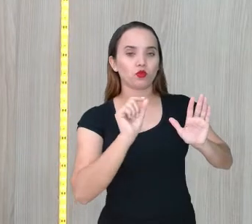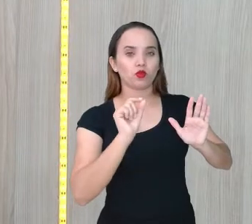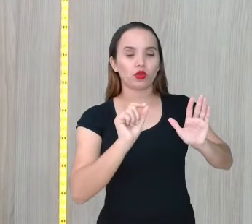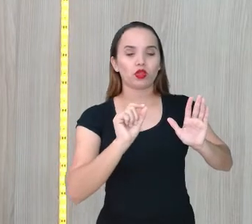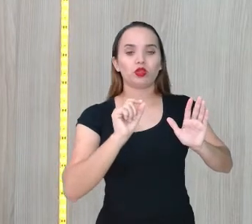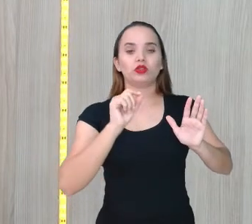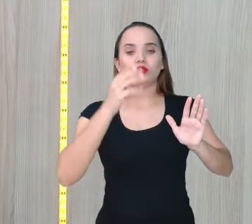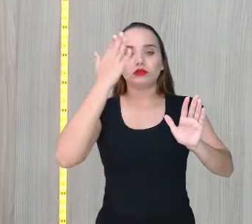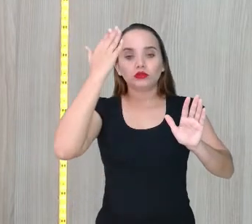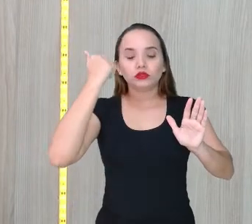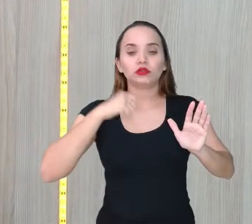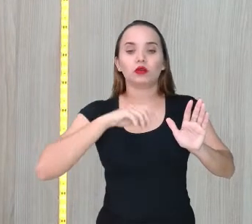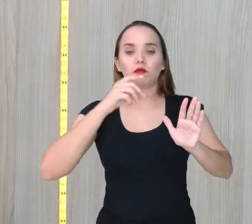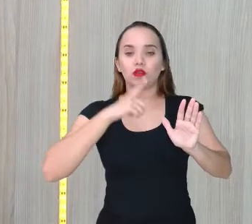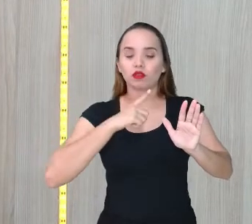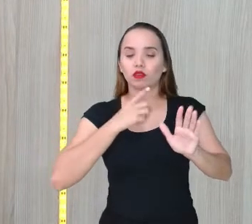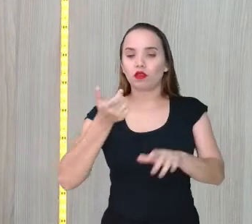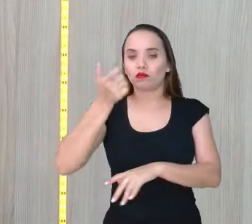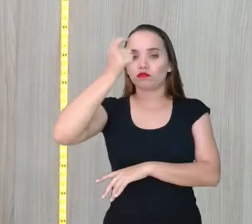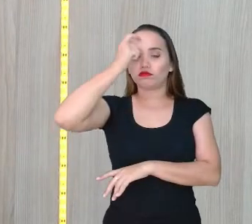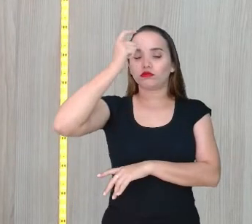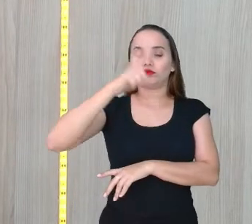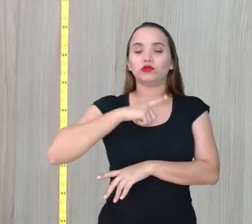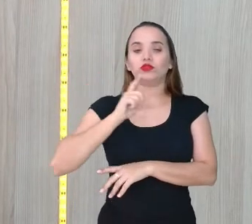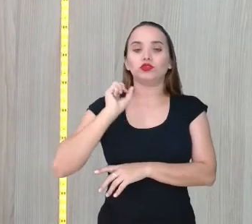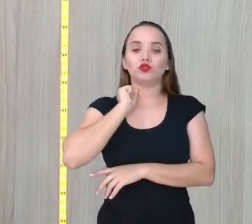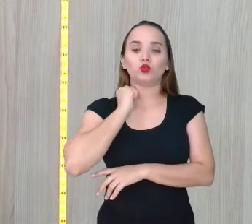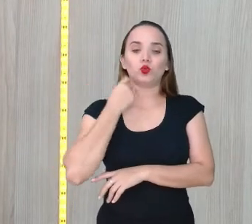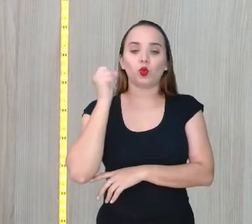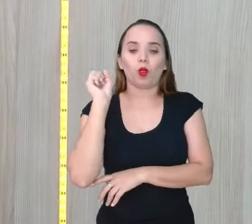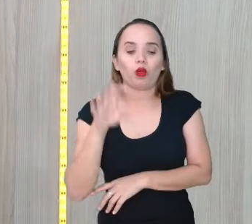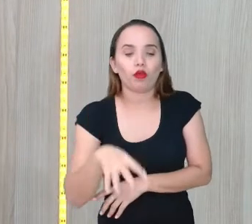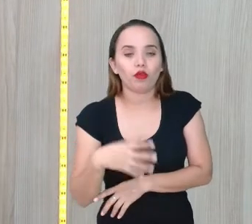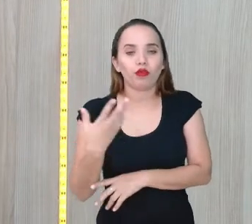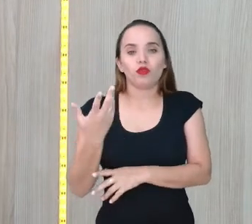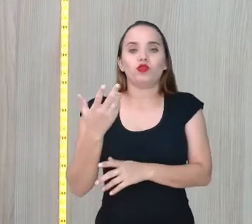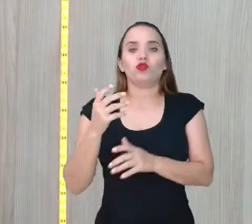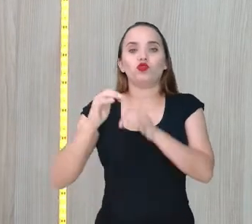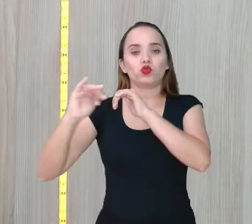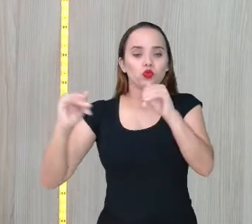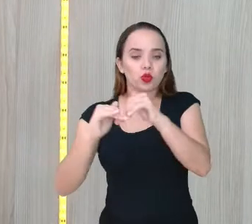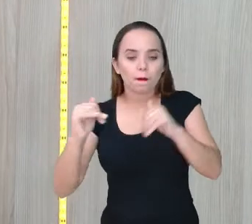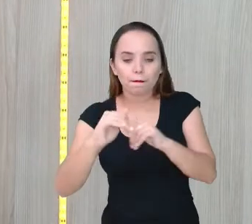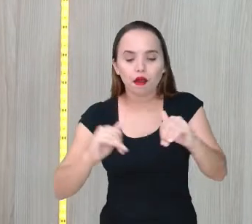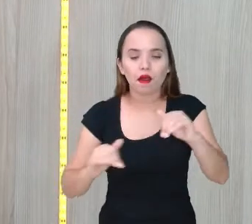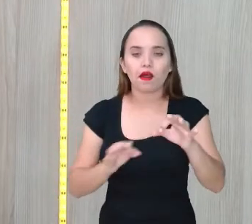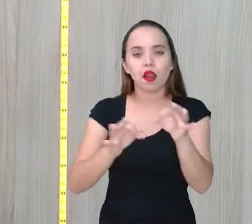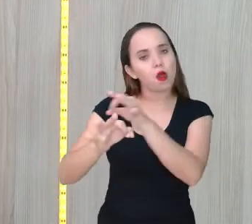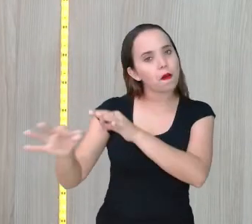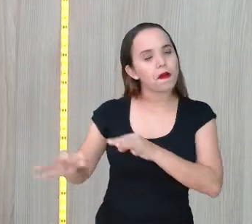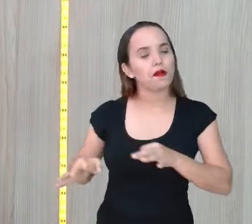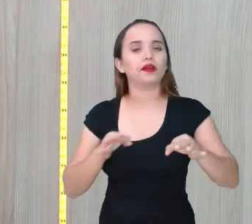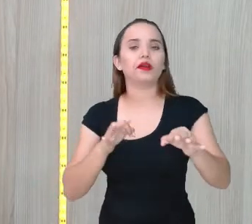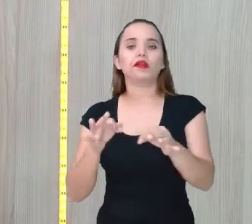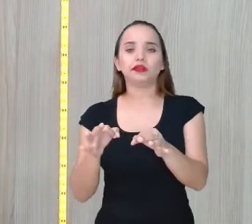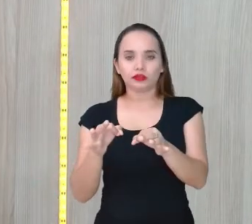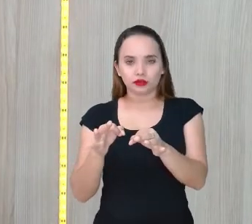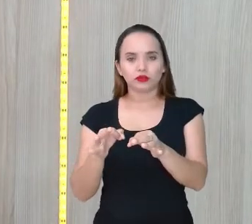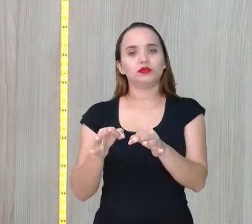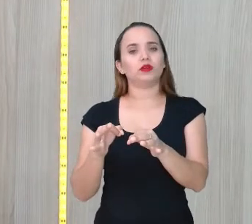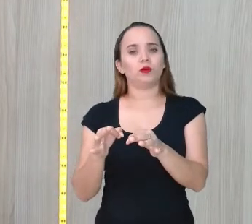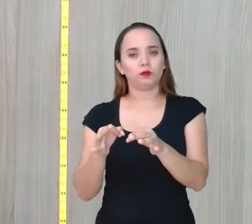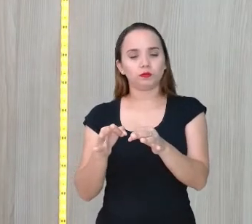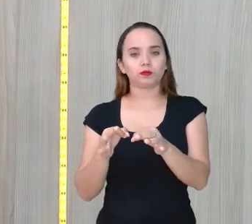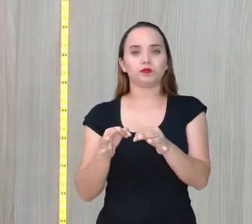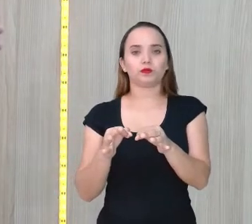descartar corretamente o seu lixo. Né? Então, o que é lixo orgânico, o que é lixo molhado, né? Você pode colocar no saco à parte.